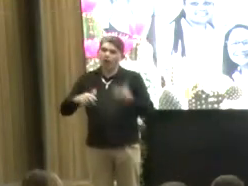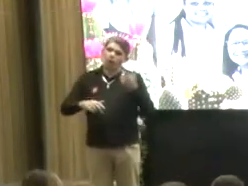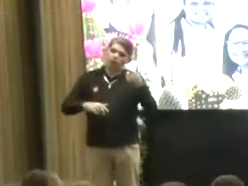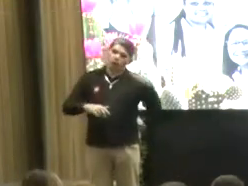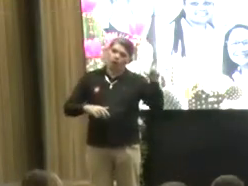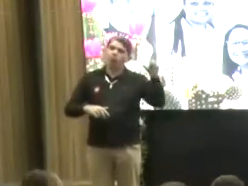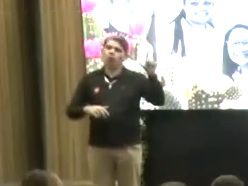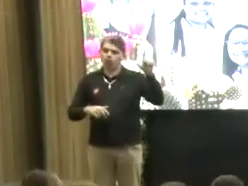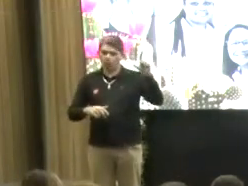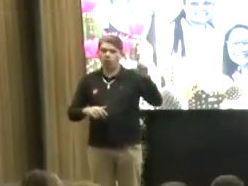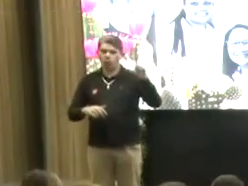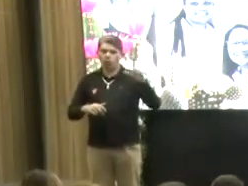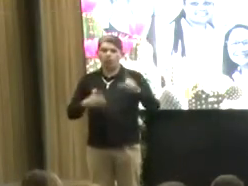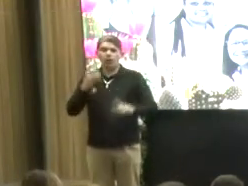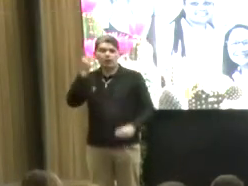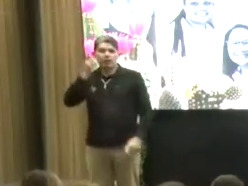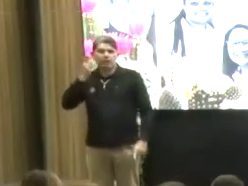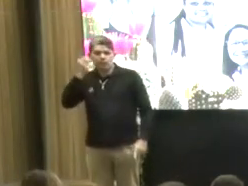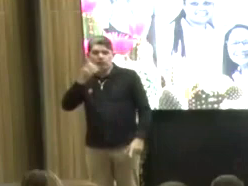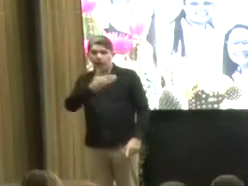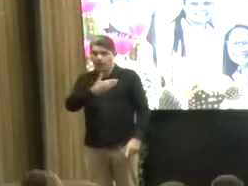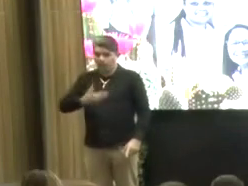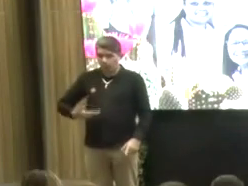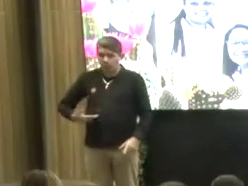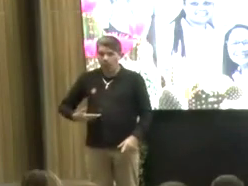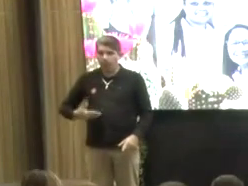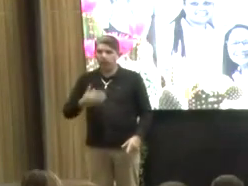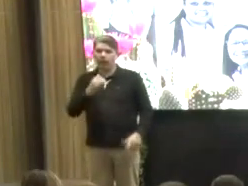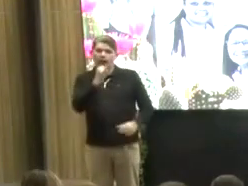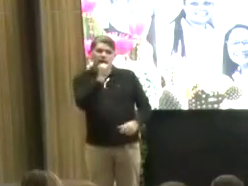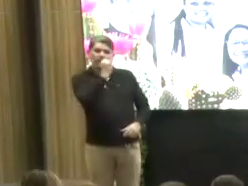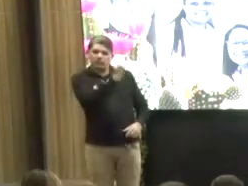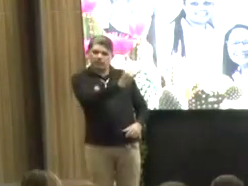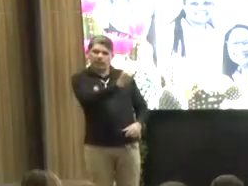da creche dos seus filhos, porque ela precisa